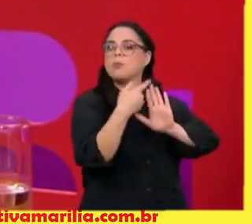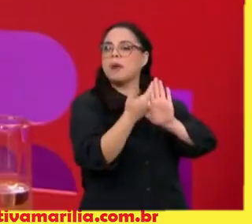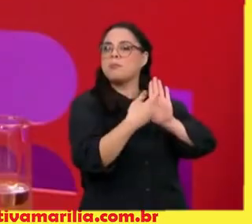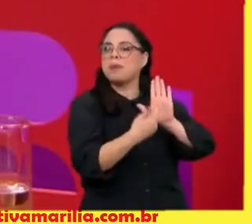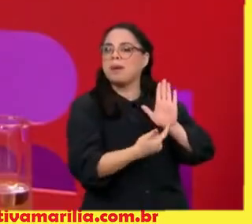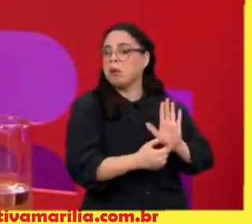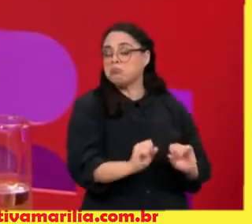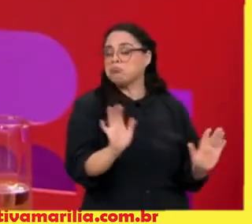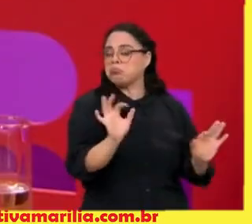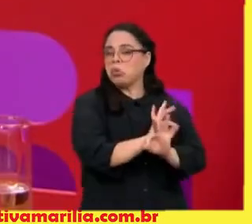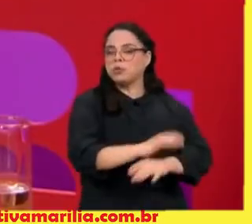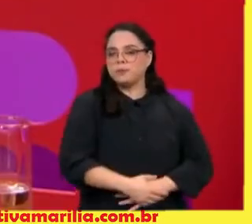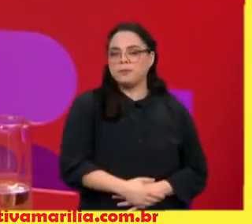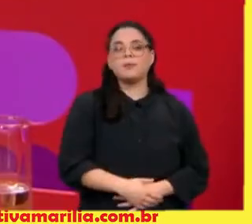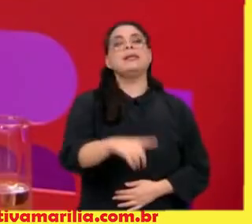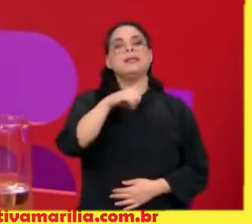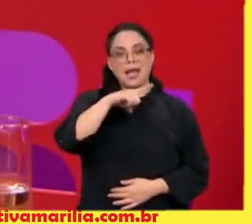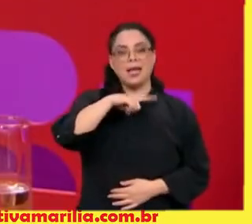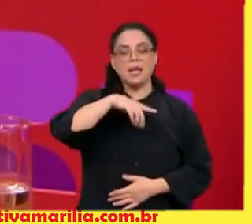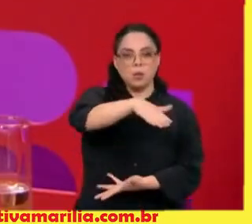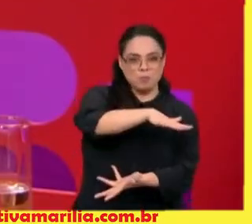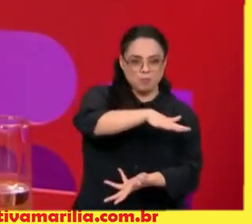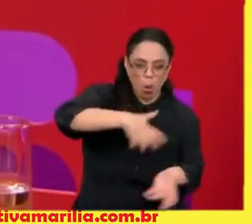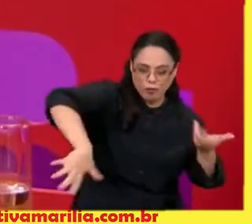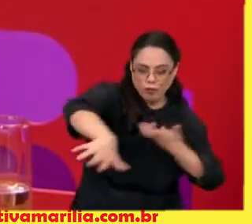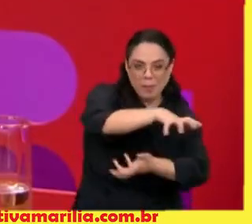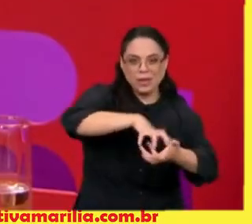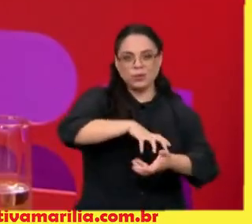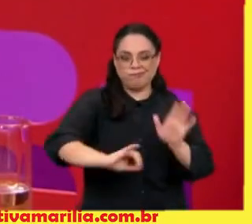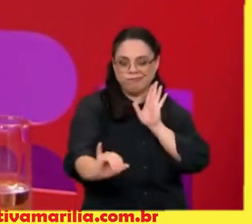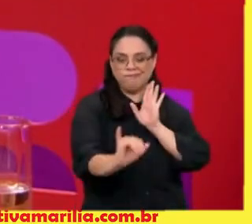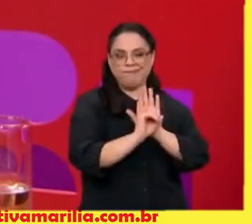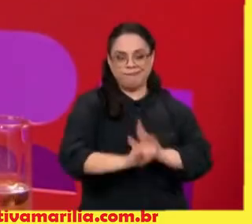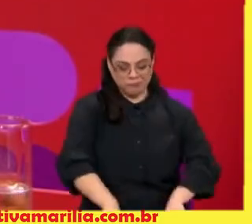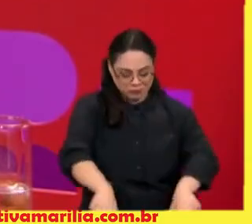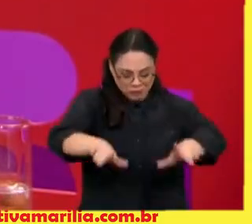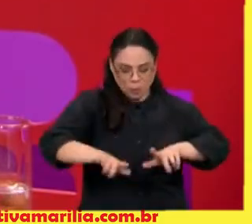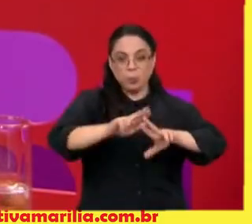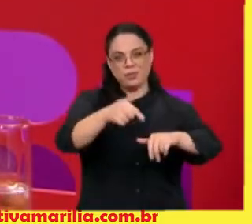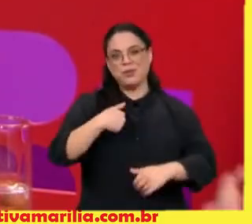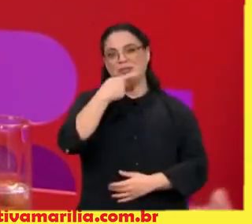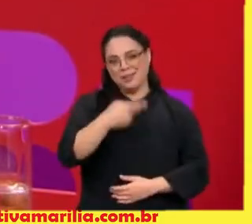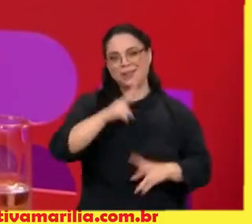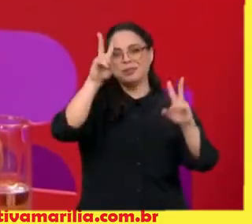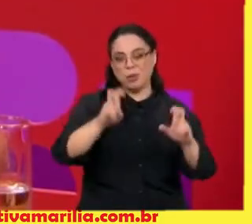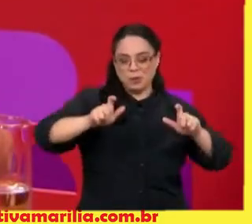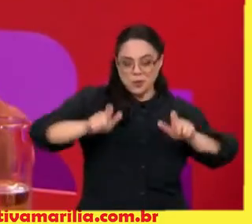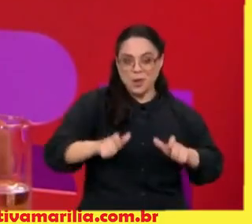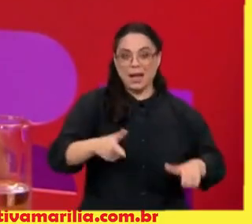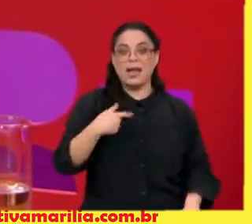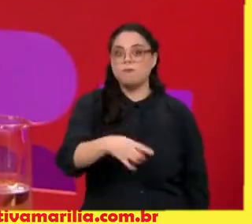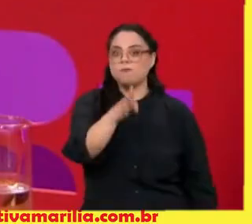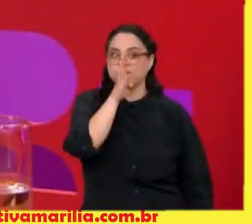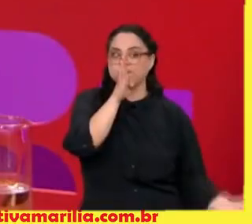identitário vira, e por isso que eu escrevi esse lugar de cálice, vira a uma espécie de nicho em que só os que